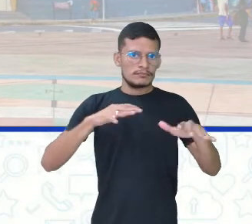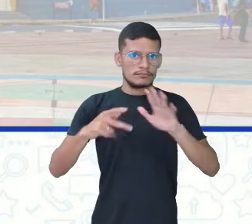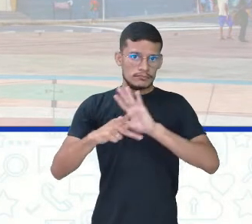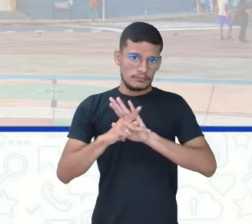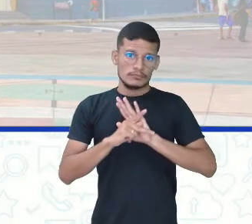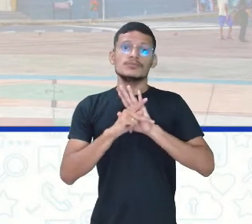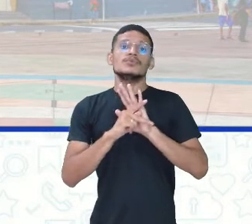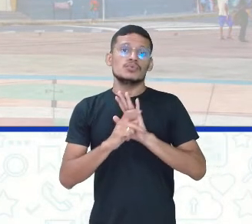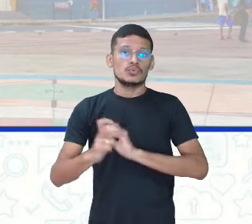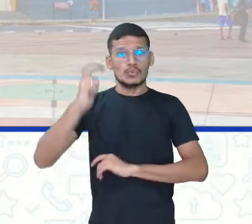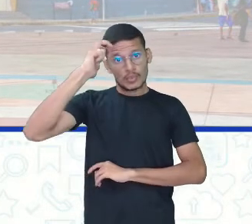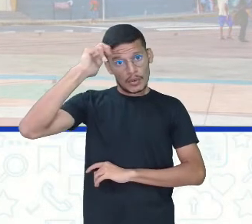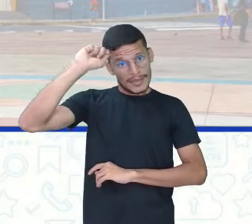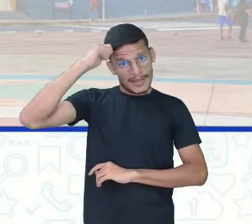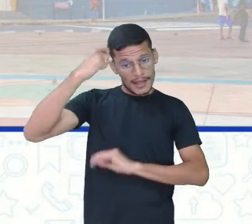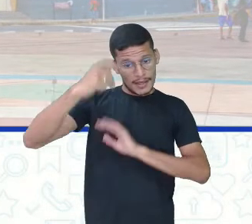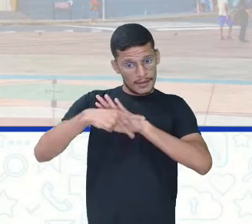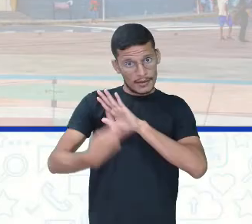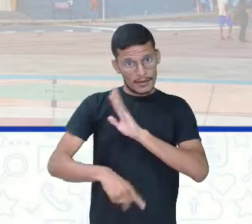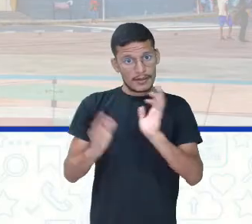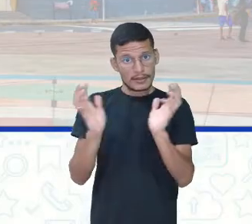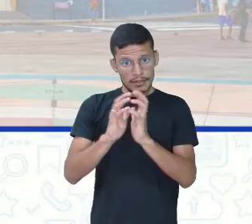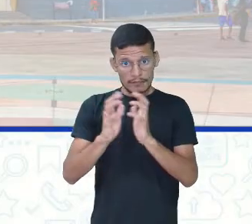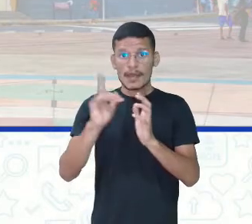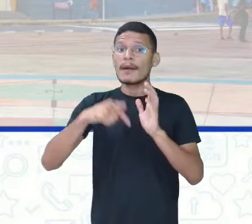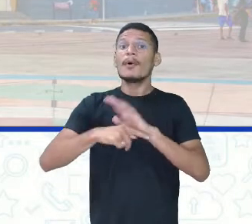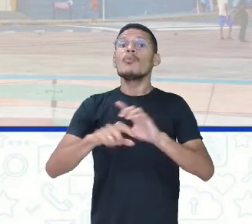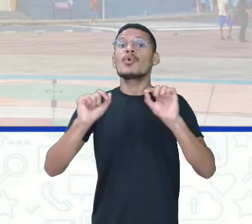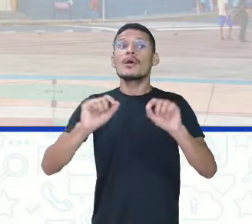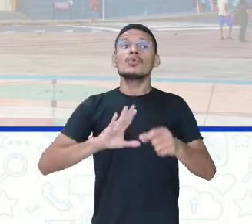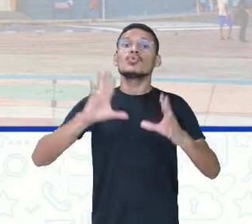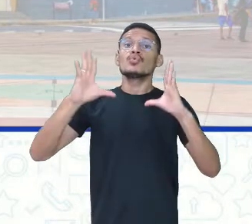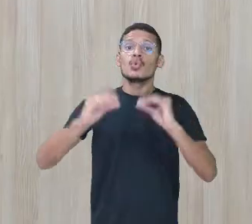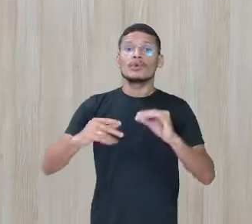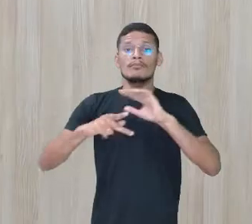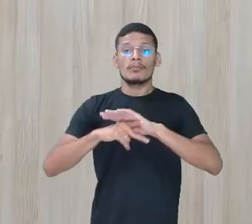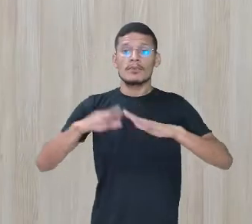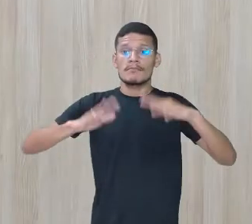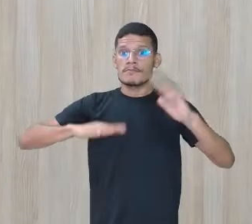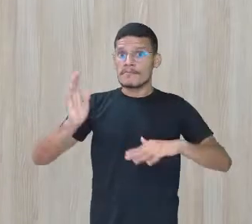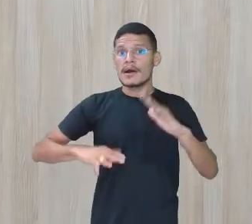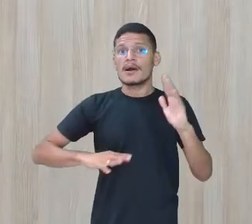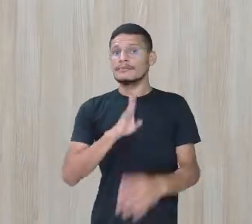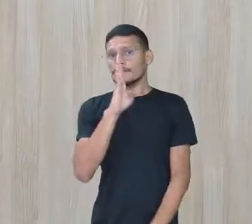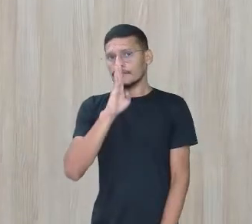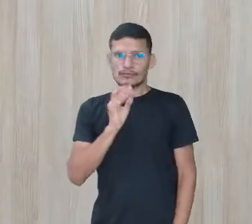na nossa cidade, que é a Noite dos Tambores Silenciosos, né? Não sei se vocês já